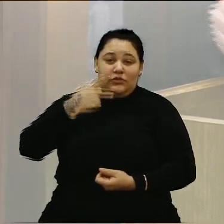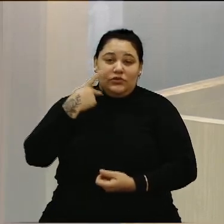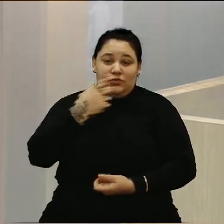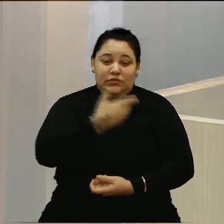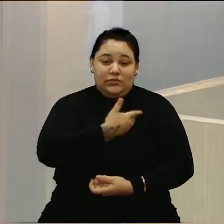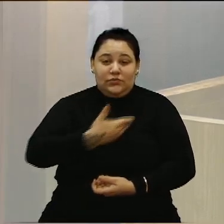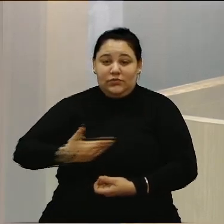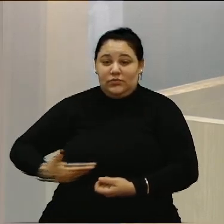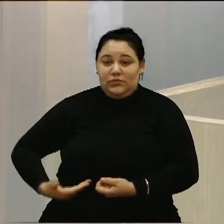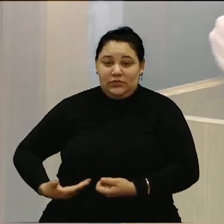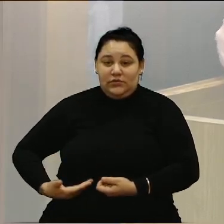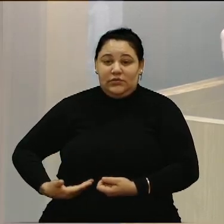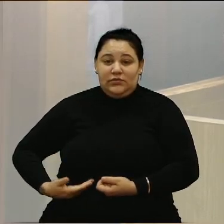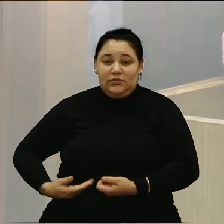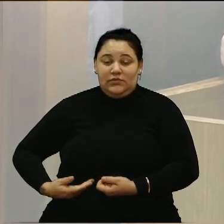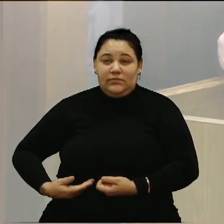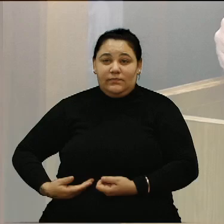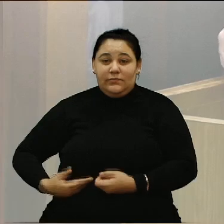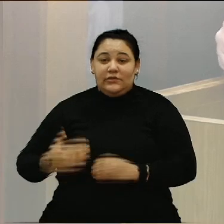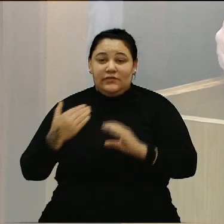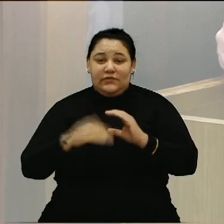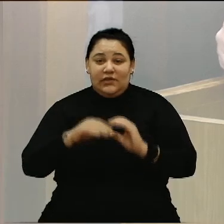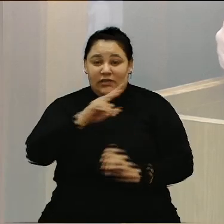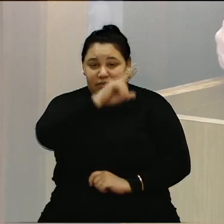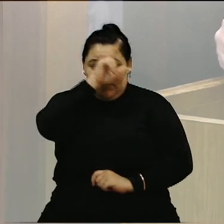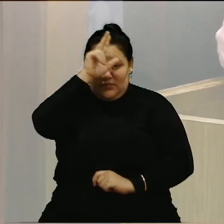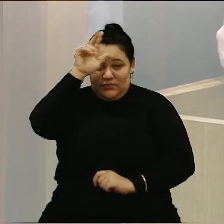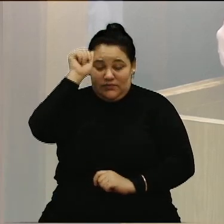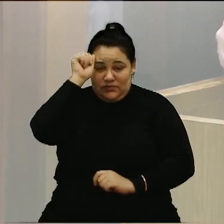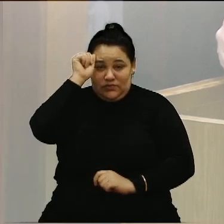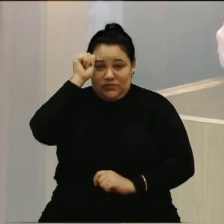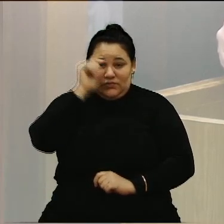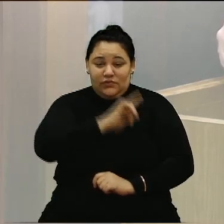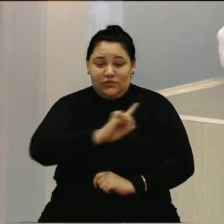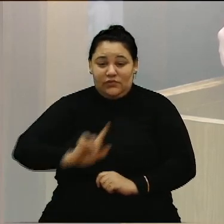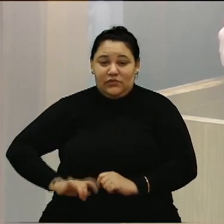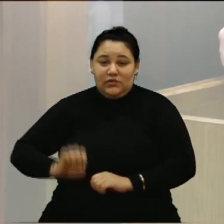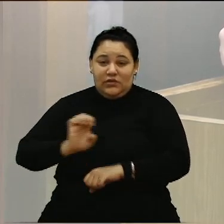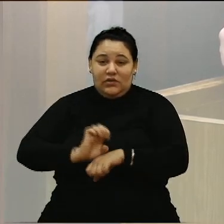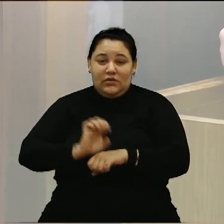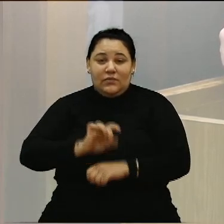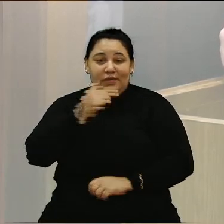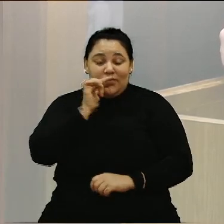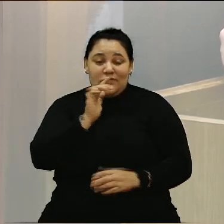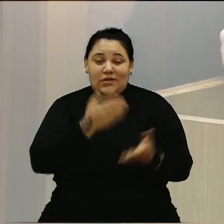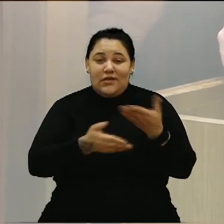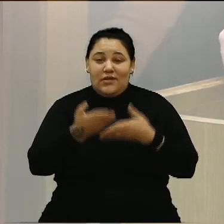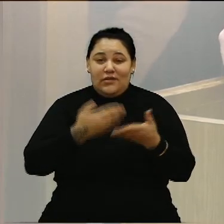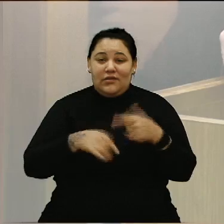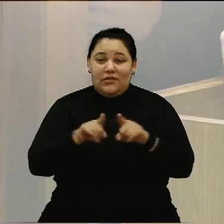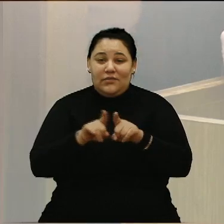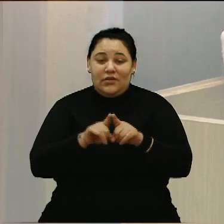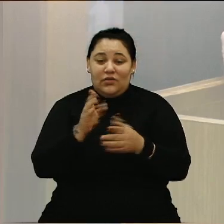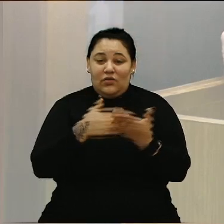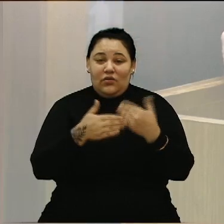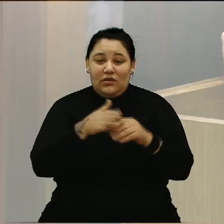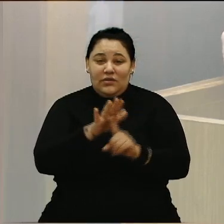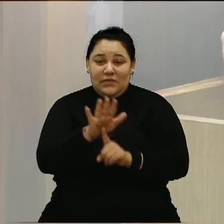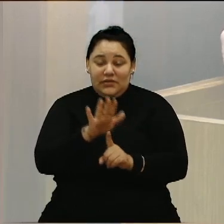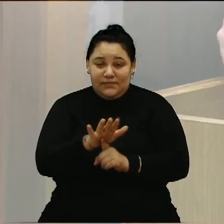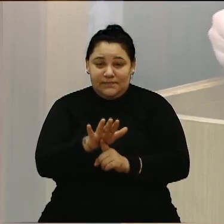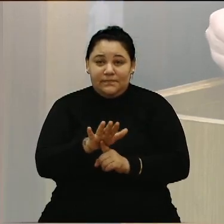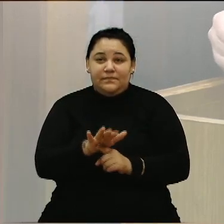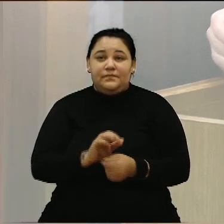sendo encaminhadas pelas prefeituras, pelo governo do estado, enfim, para atender a essas demandas,